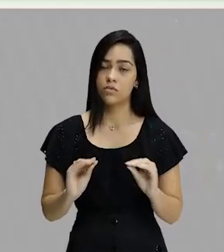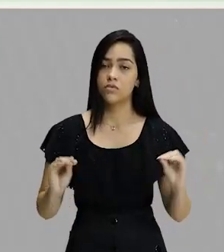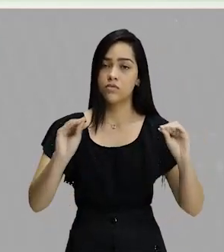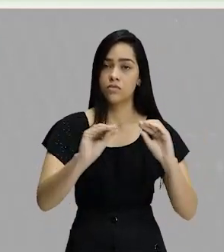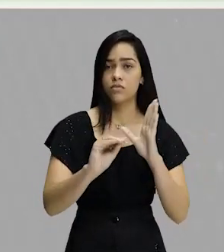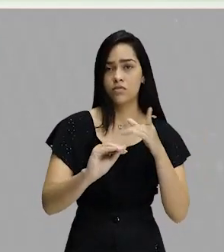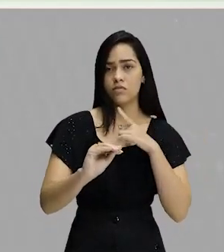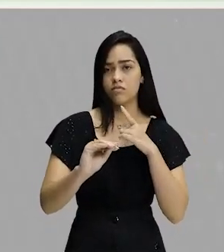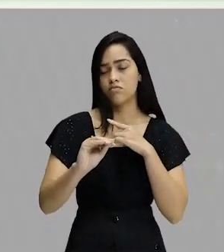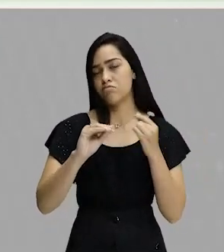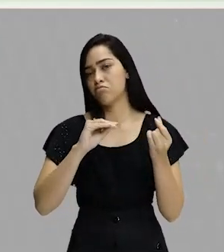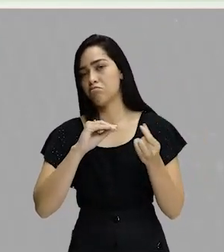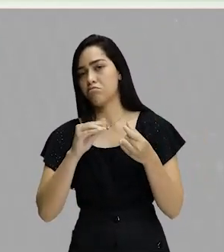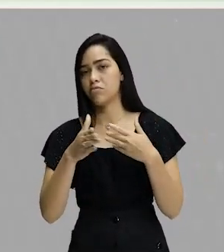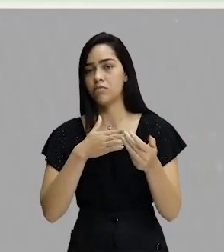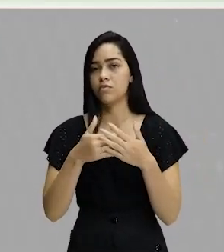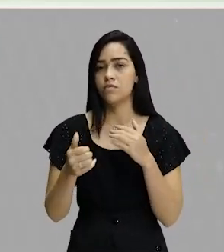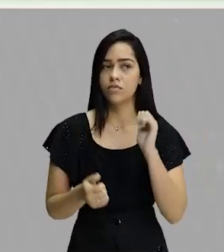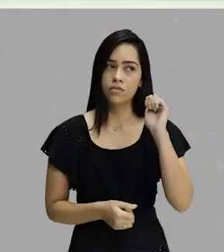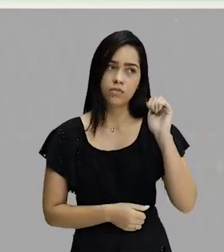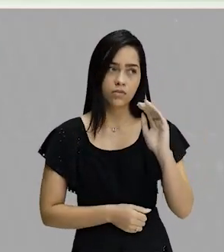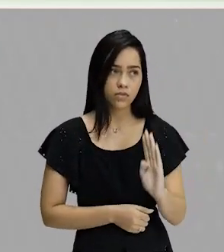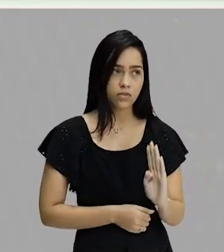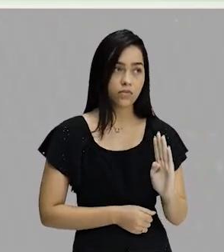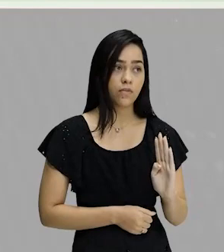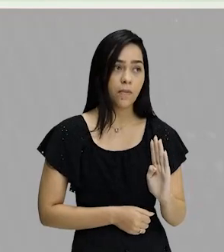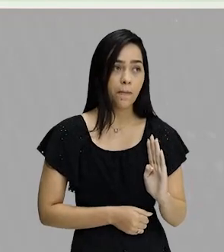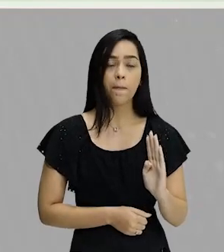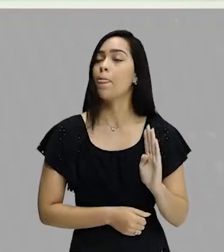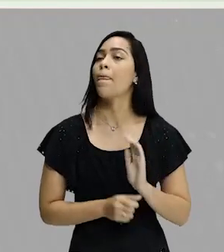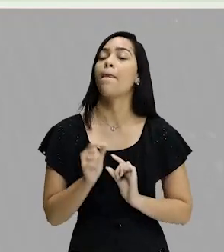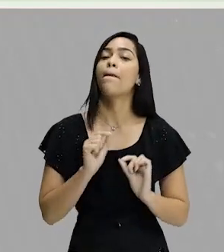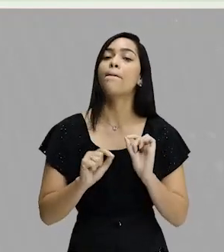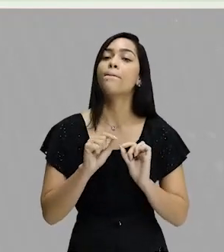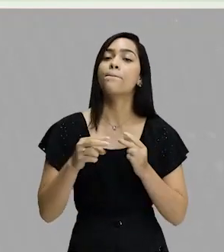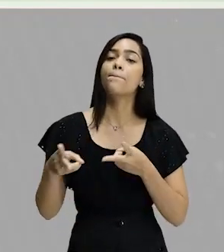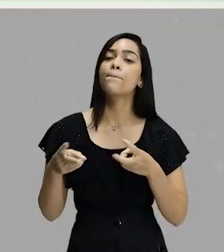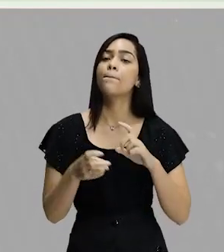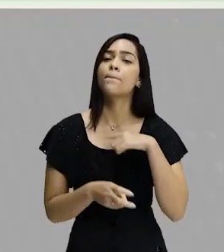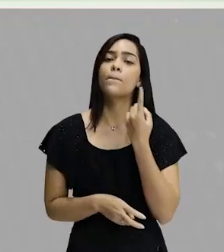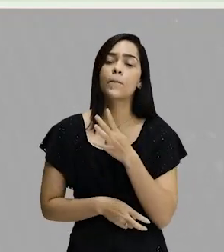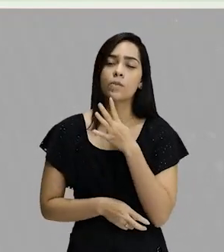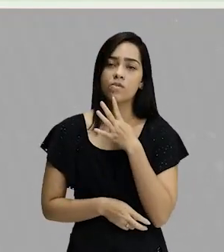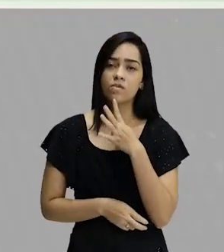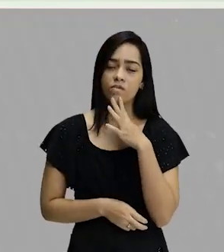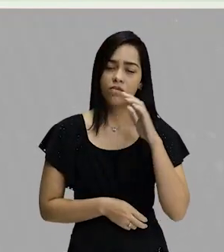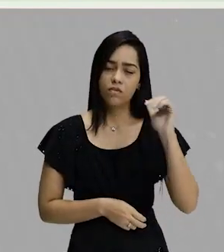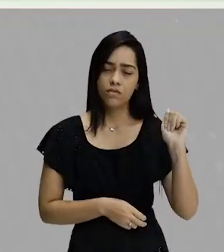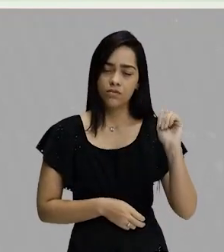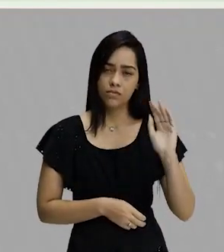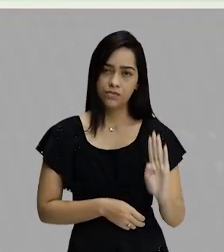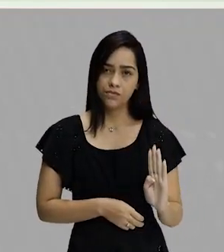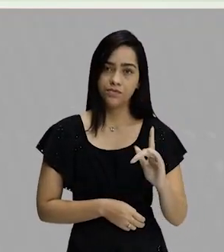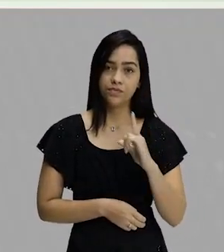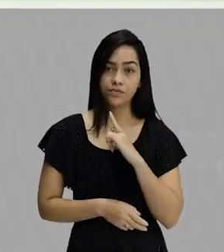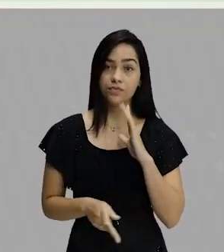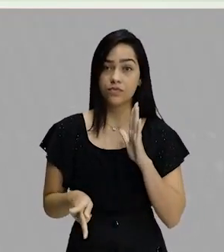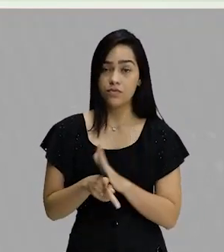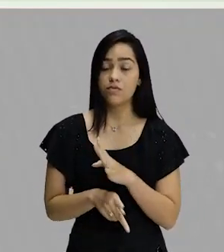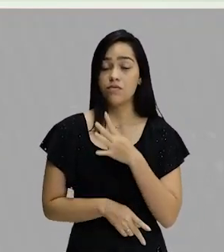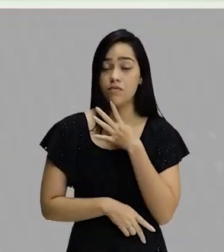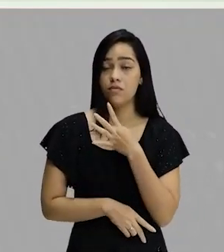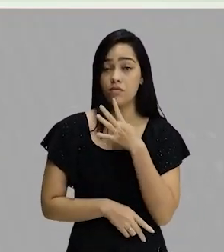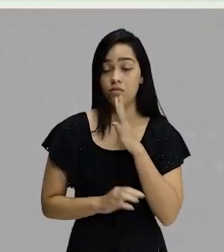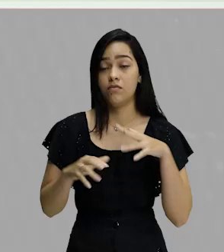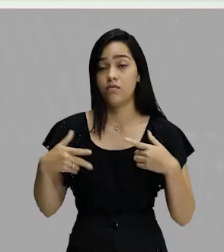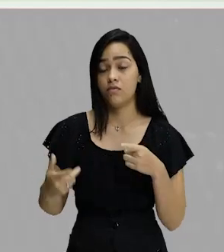aqui de forma geral A e B, vamos supor que nós conhecemos esse ponto A e esse ponto B, são pontos conhecidos,